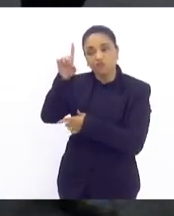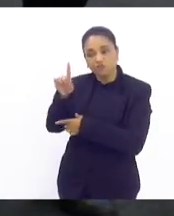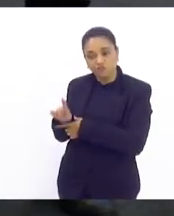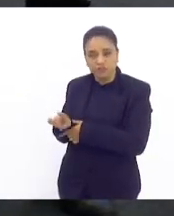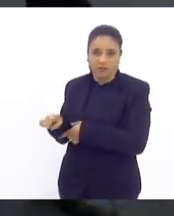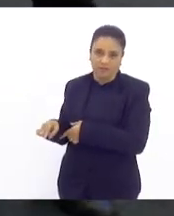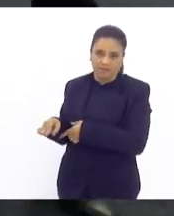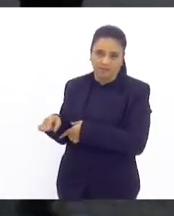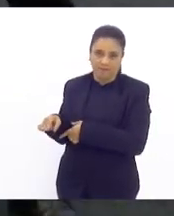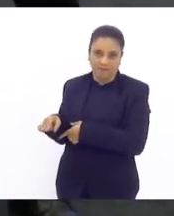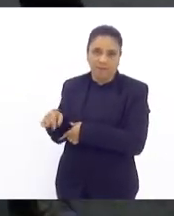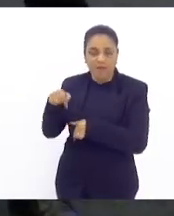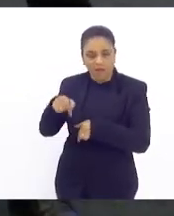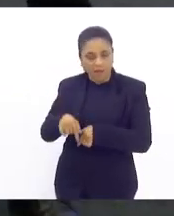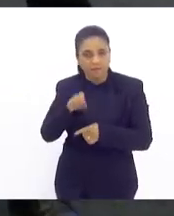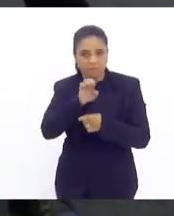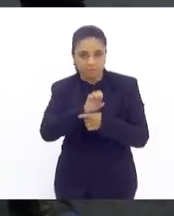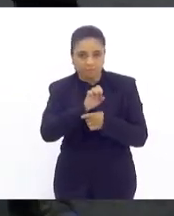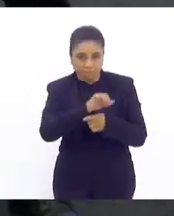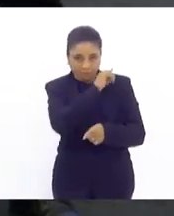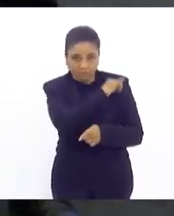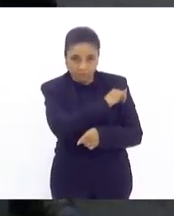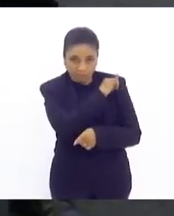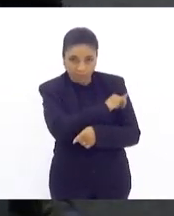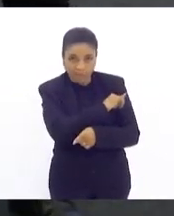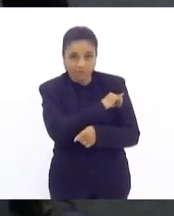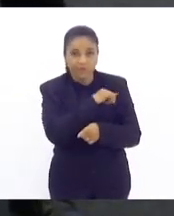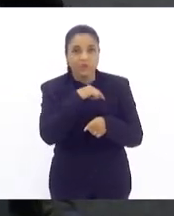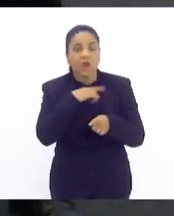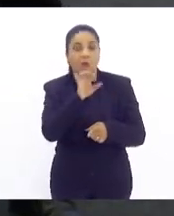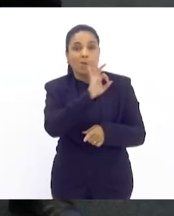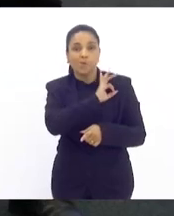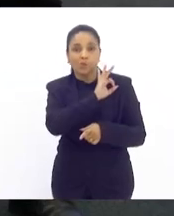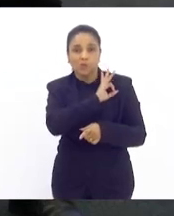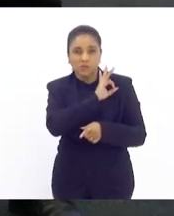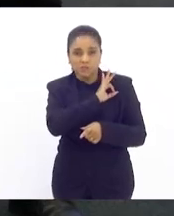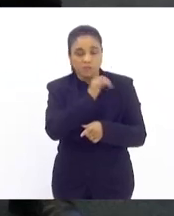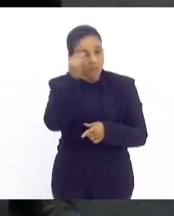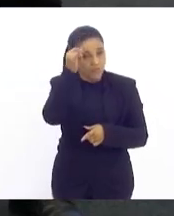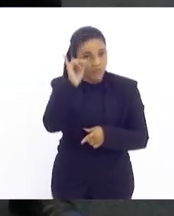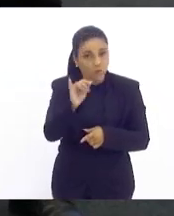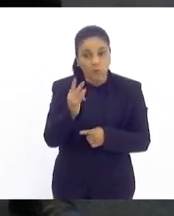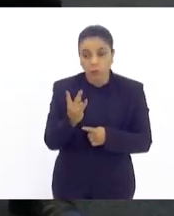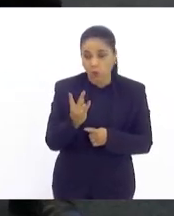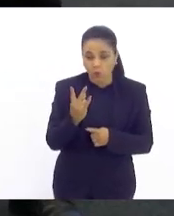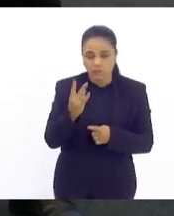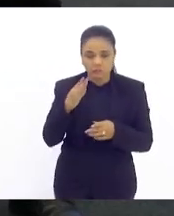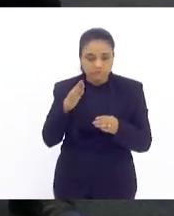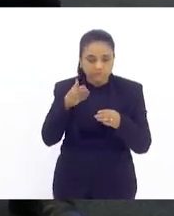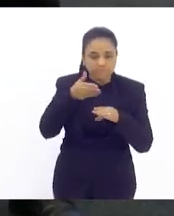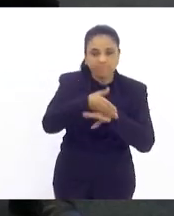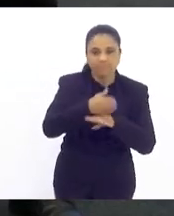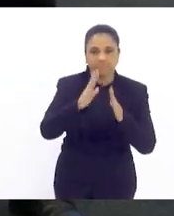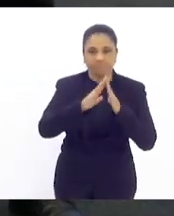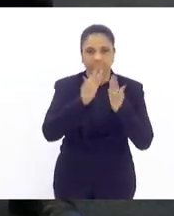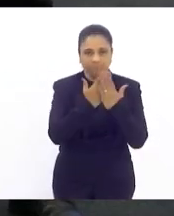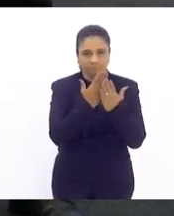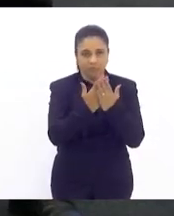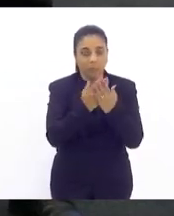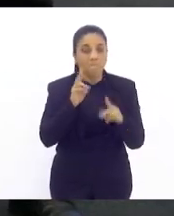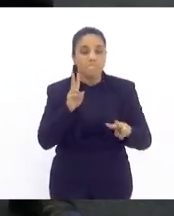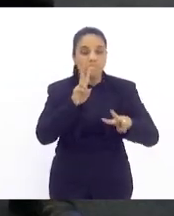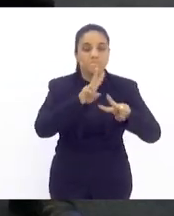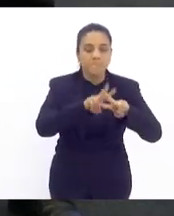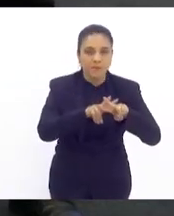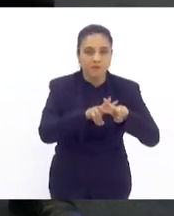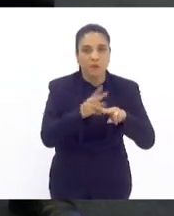a polícia deputada dentro de armelau é preveniu dois ataques prendeu né os adolescentes que estavam se